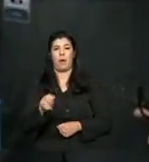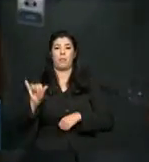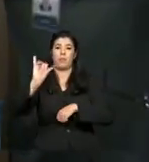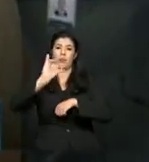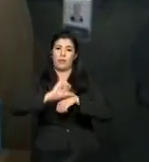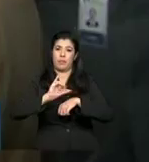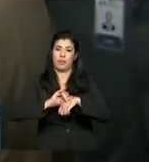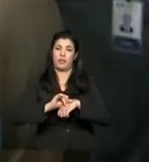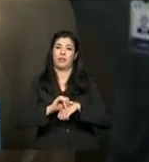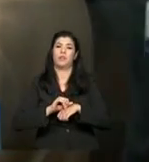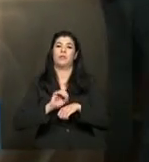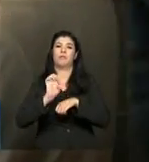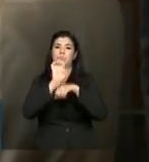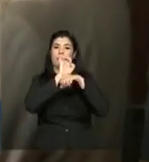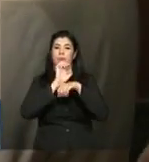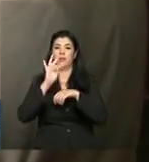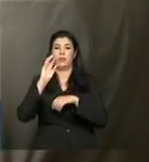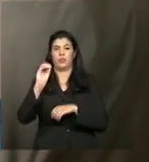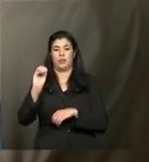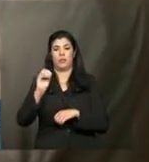do estado.